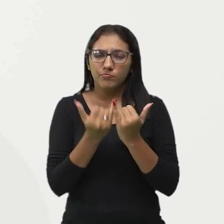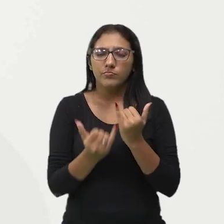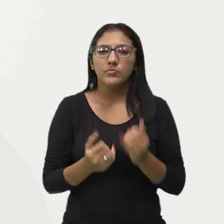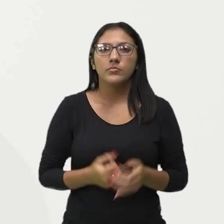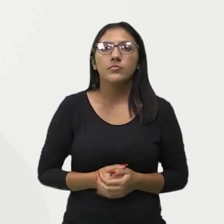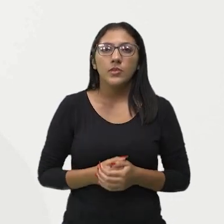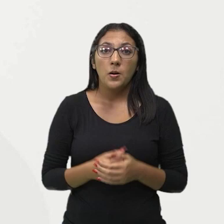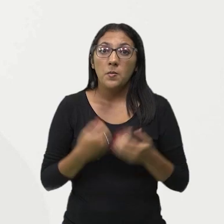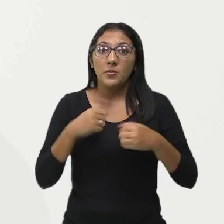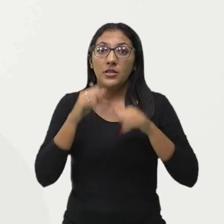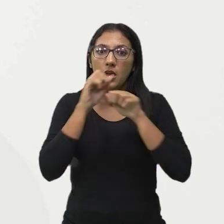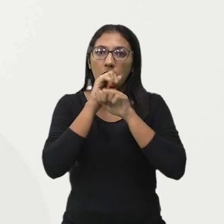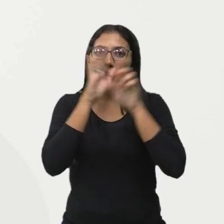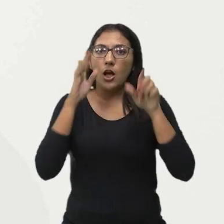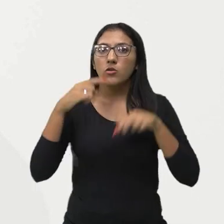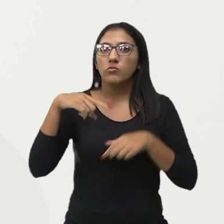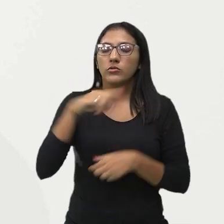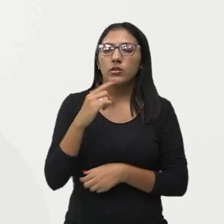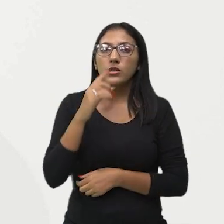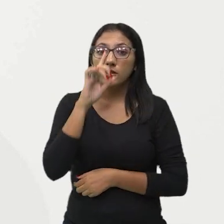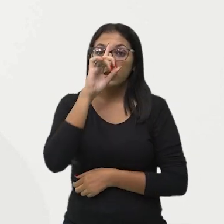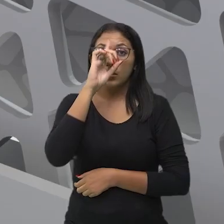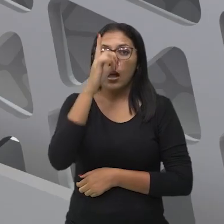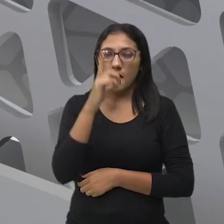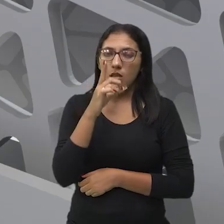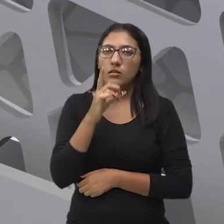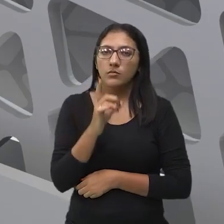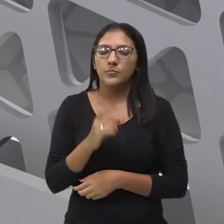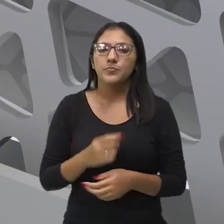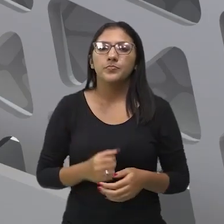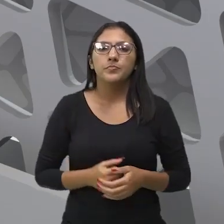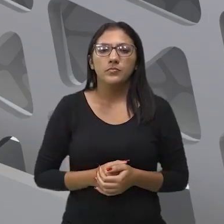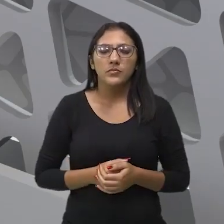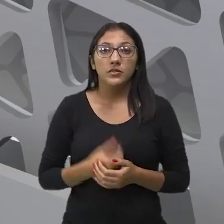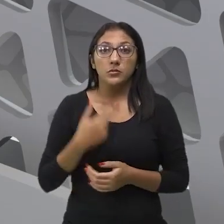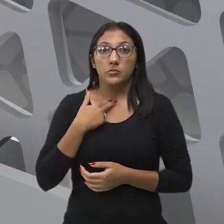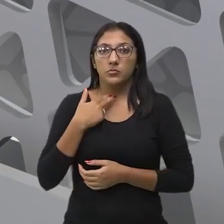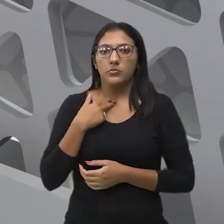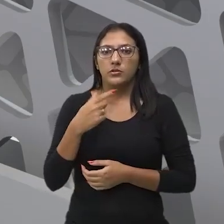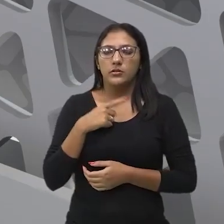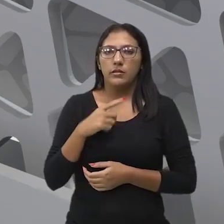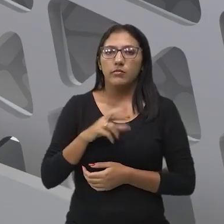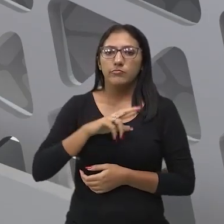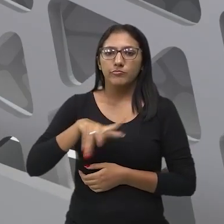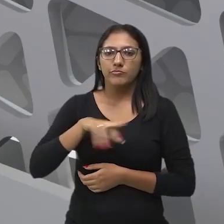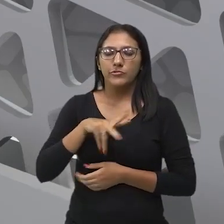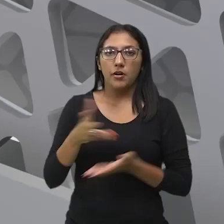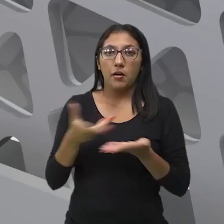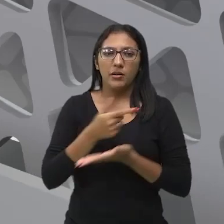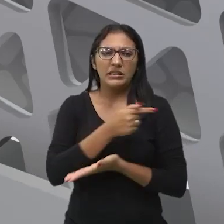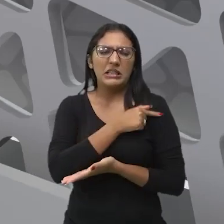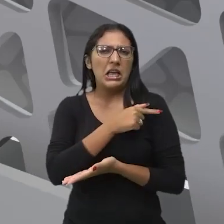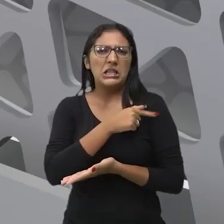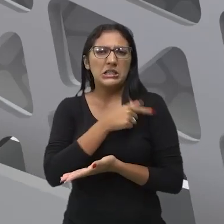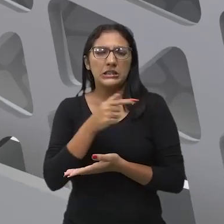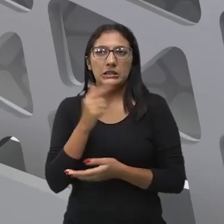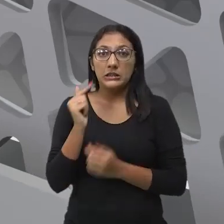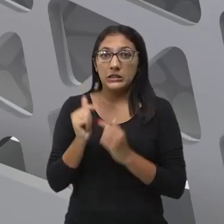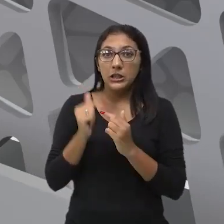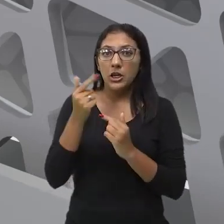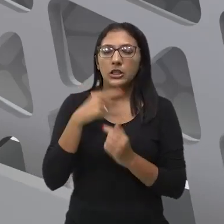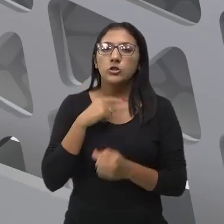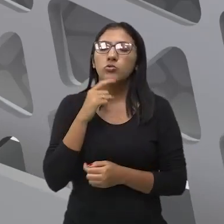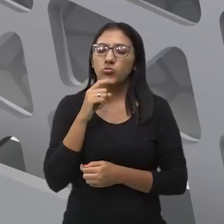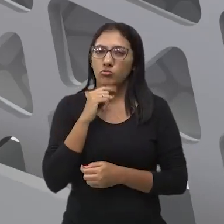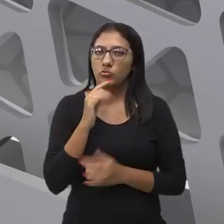passar aqui do 7º ano ainda levando essa dúvida. Olha aqui para o professor. Pessoal, circunferência é uma coisa